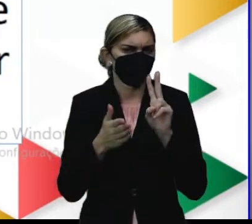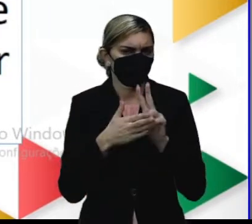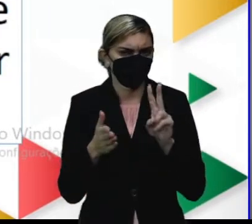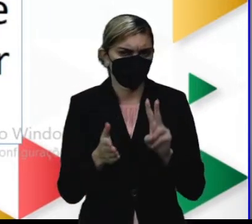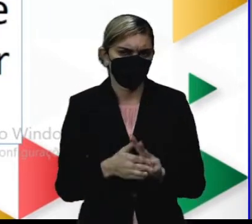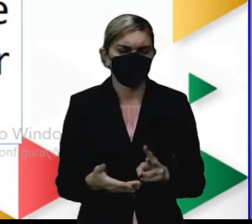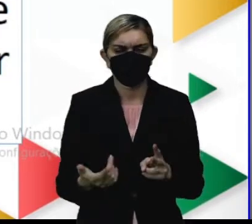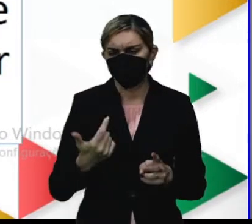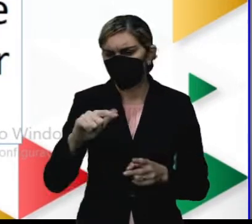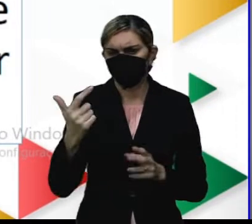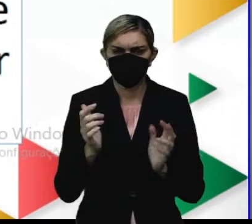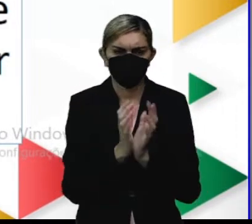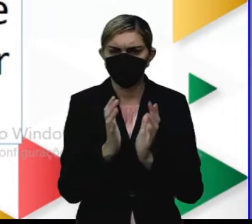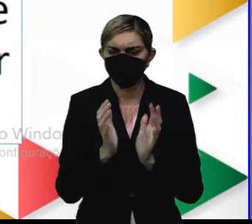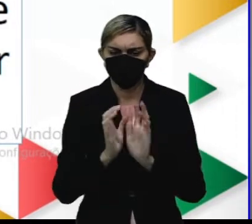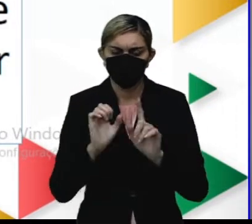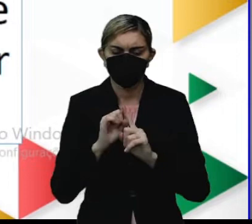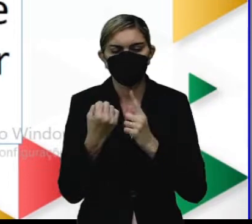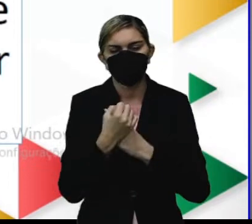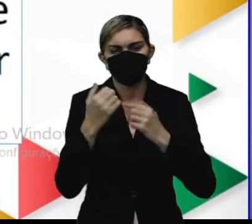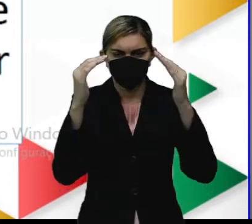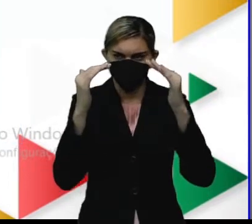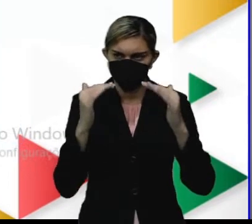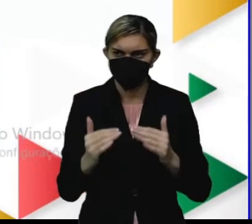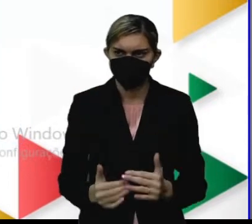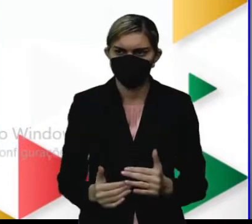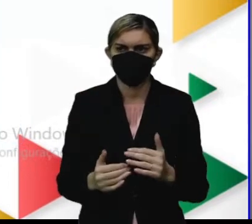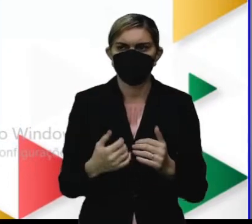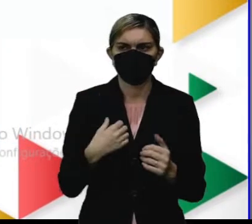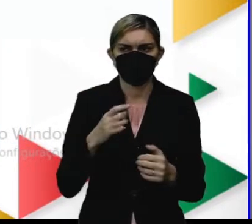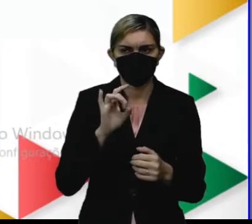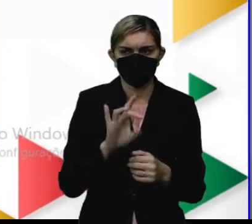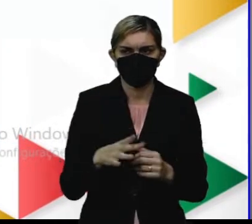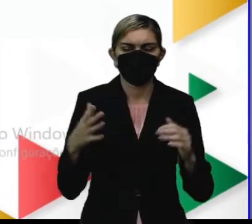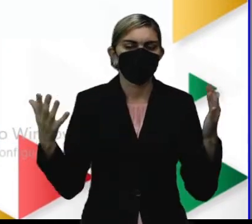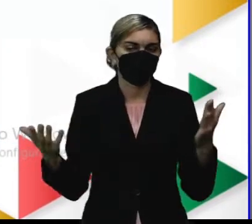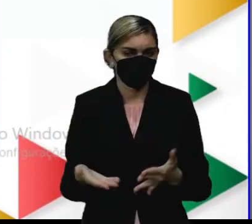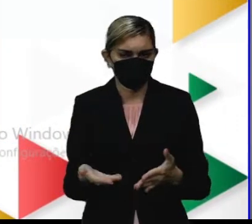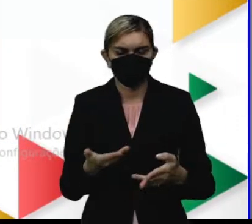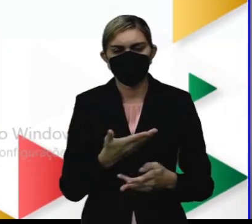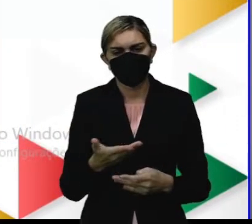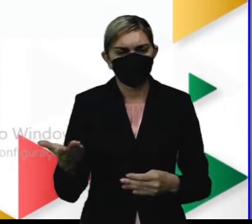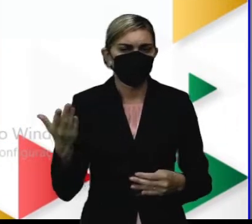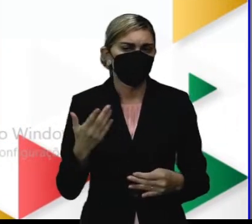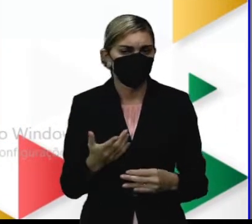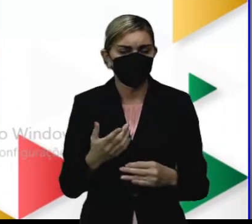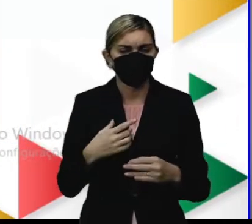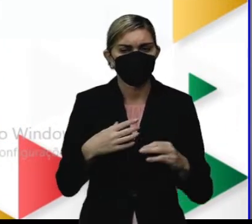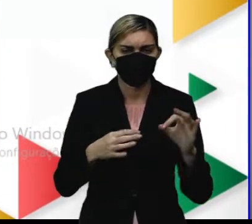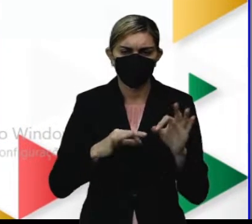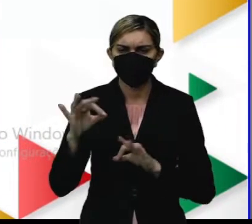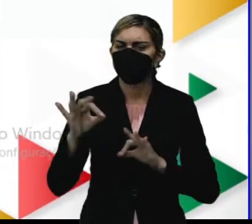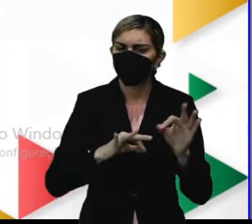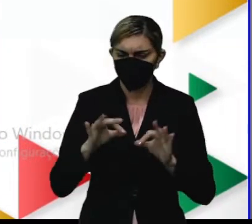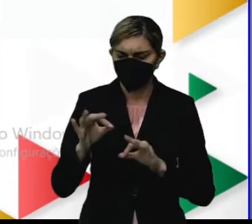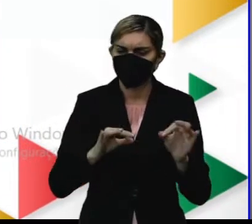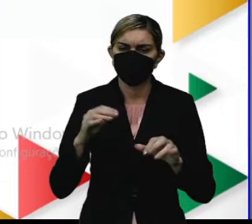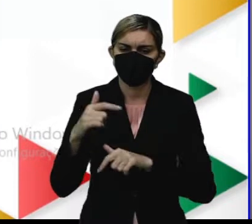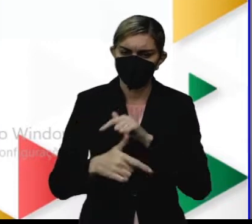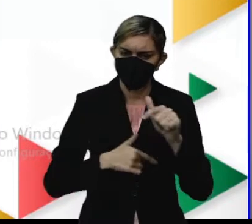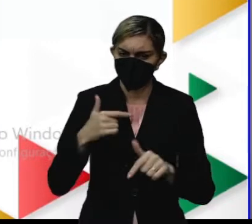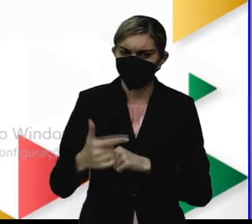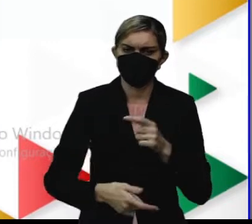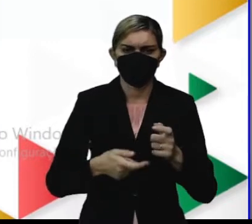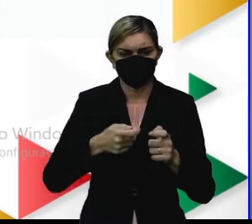que não têm classes sociais, peraí, só um instante agora. Bom, com instrumentos de trabalho, que